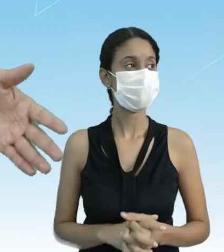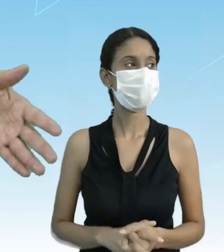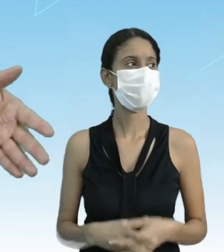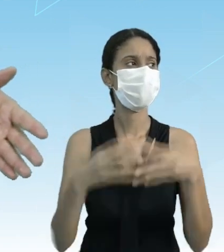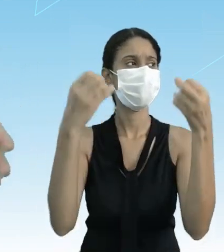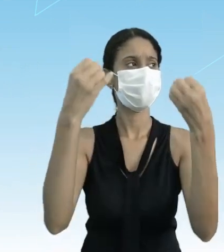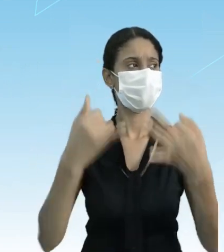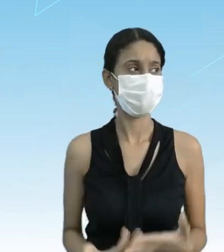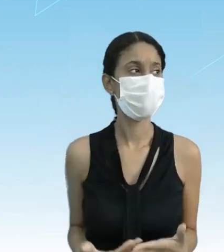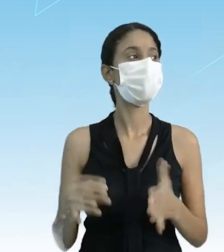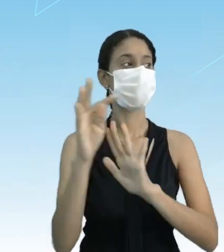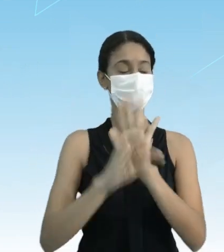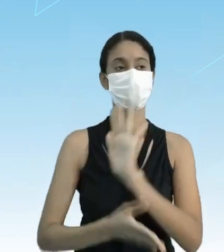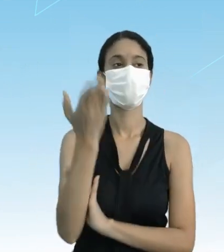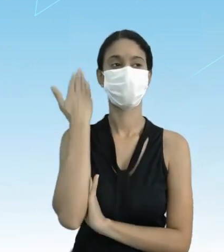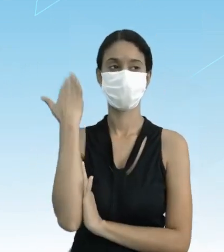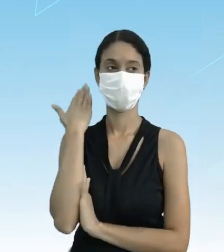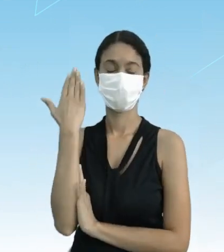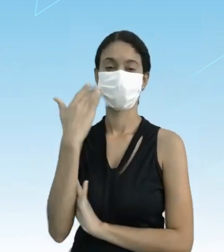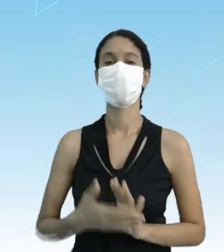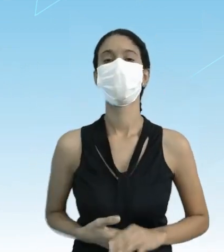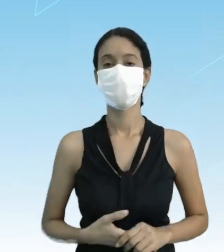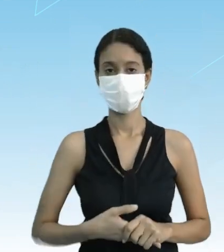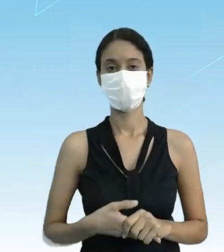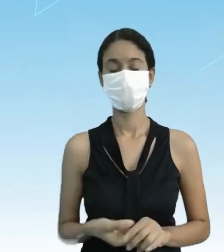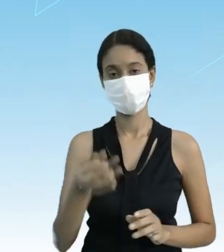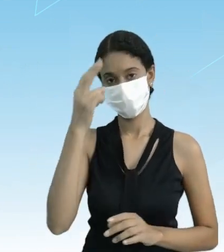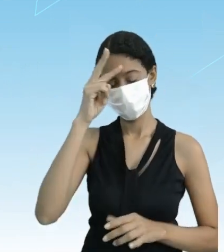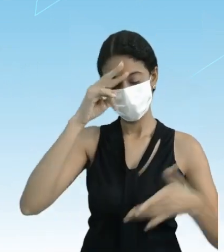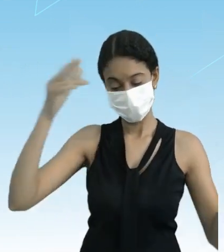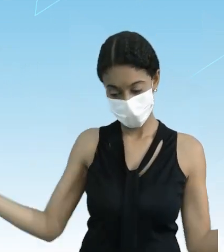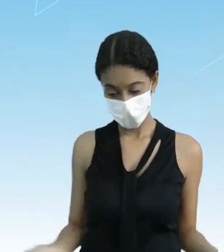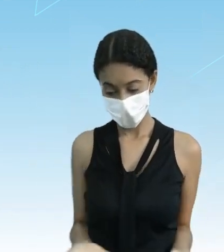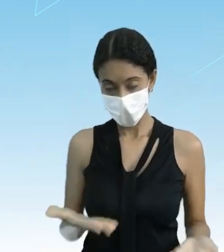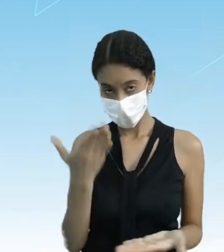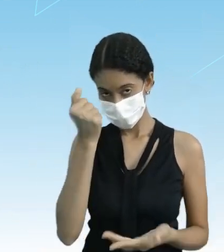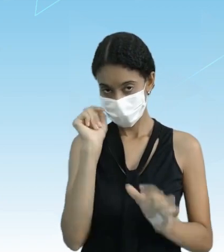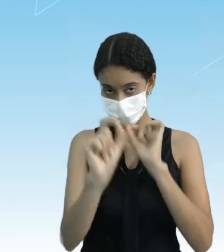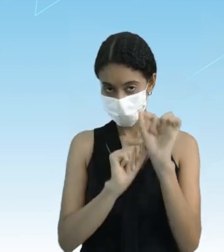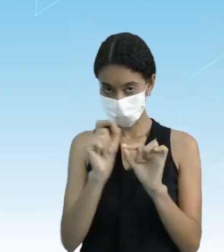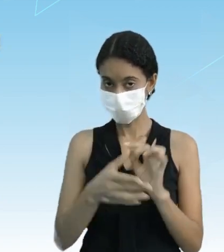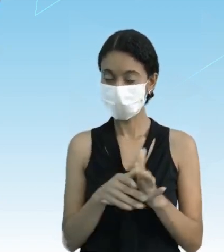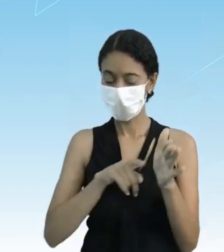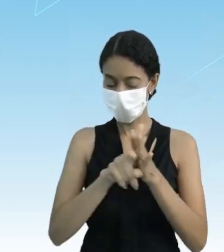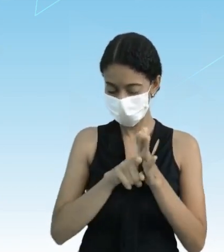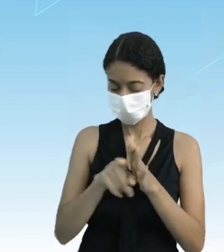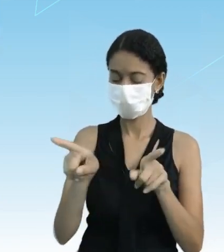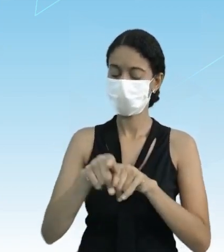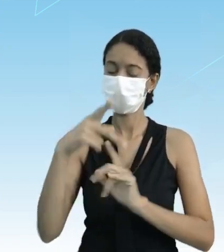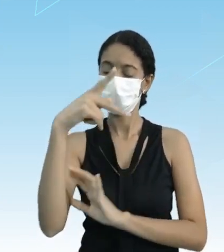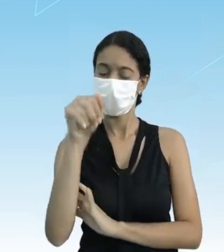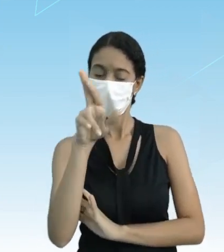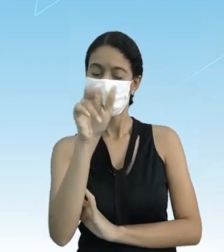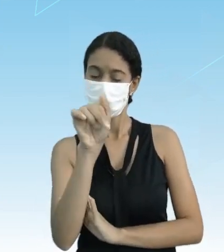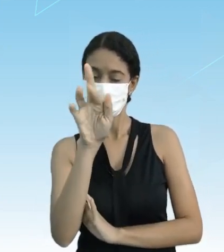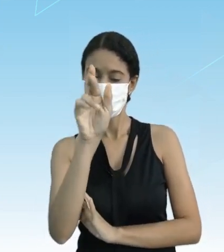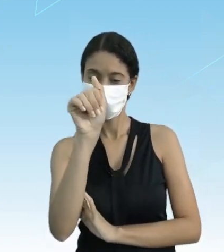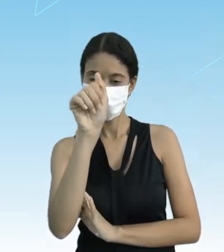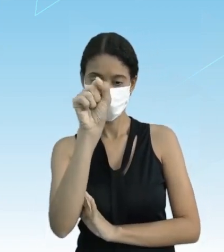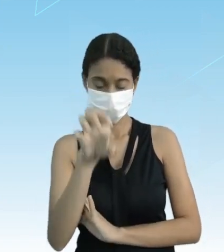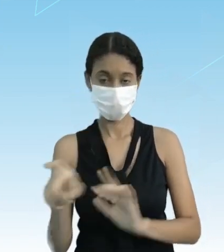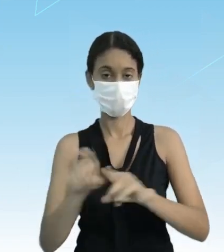de interpretação. A voz do texto original é retomada para transformar seu sentido.